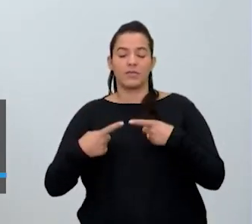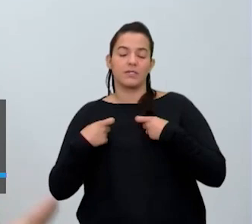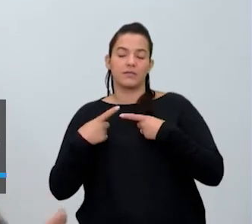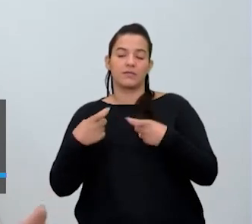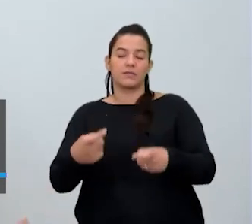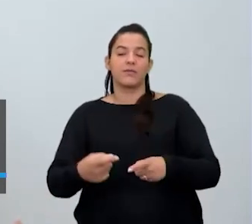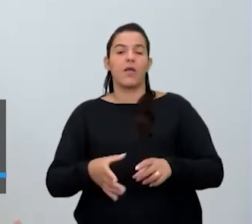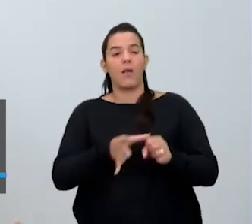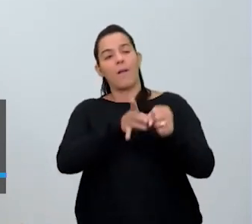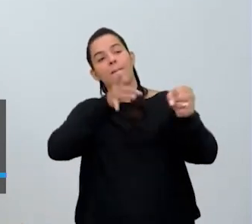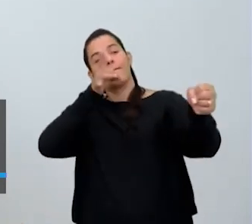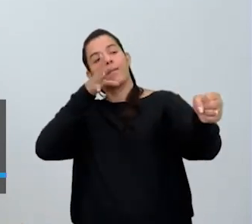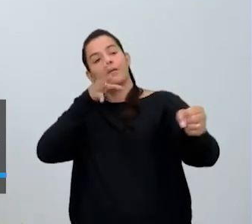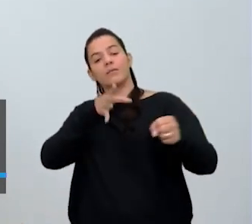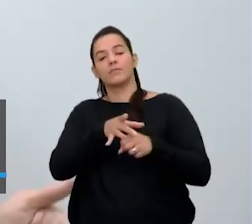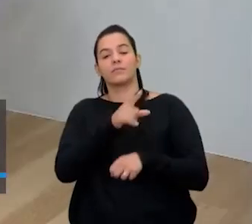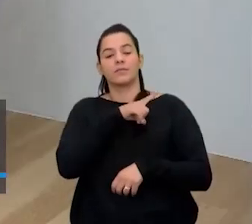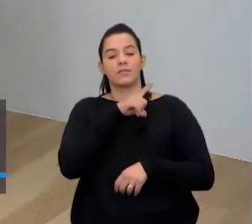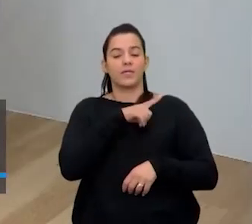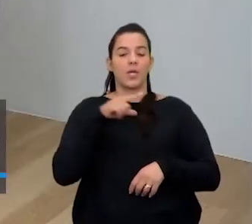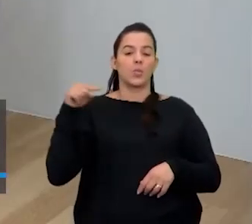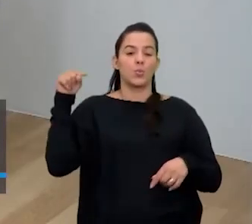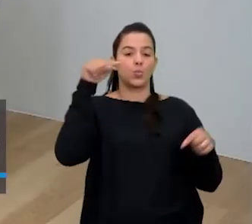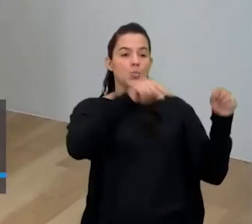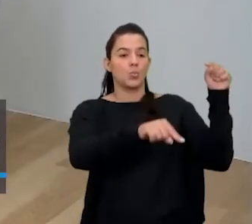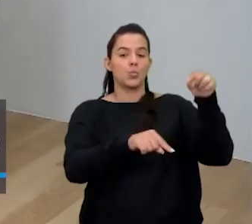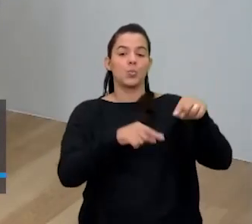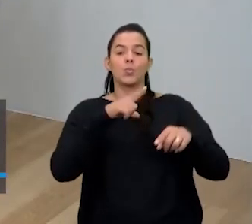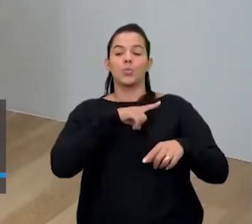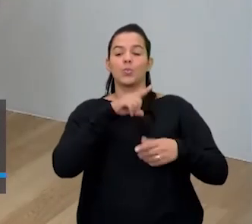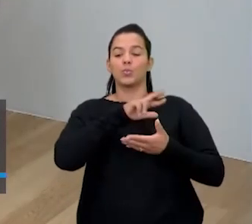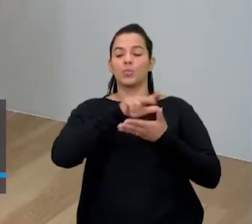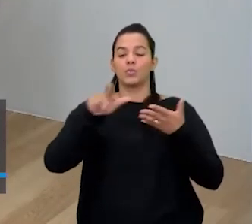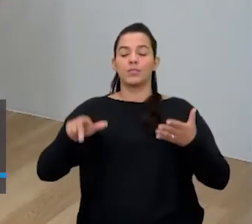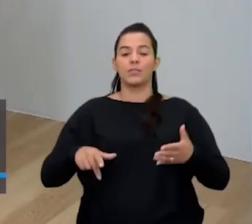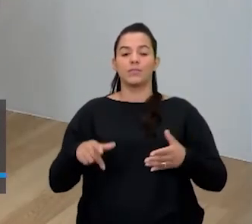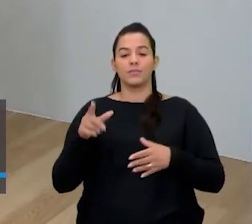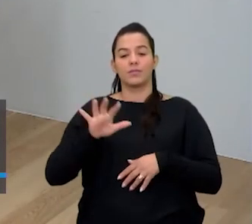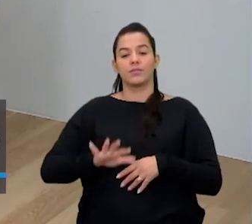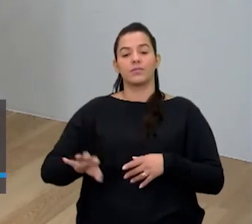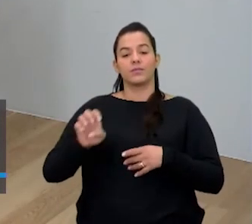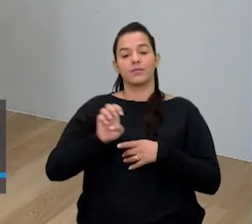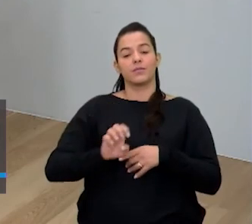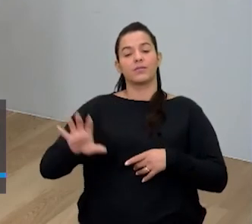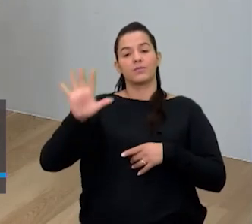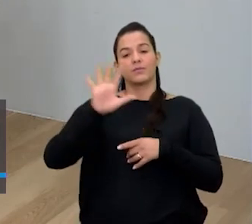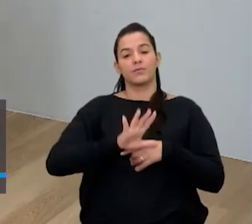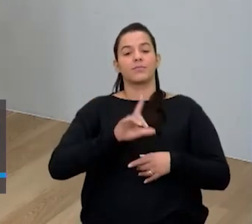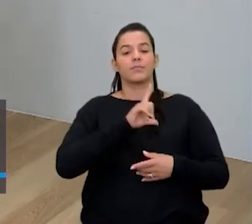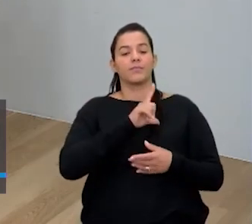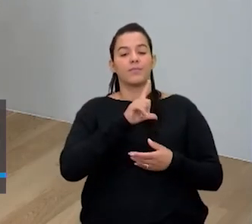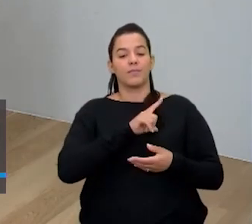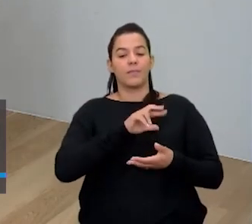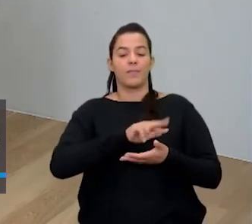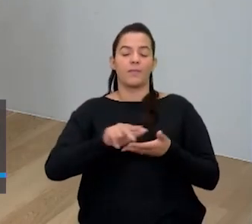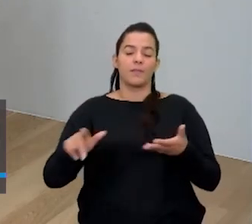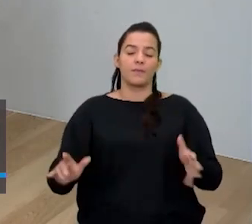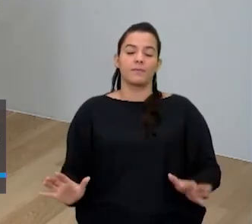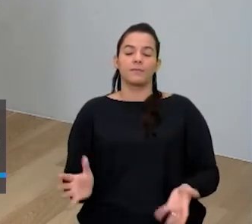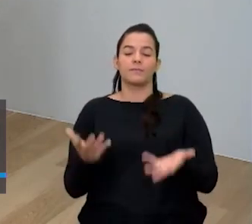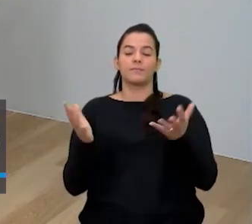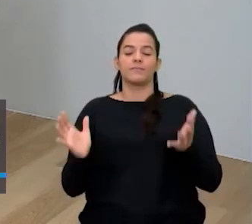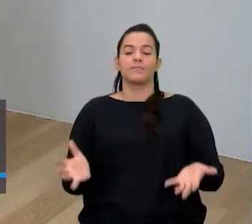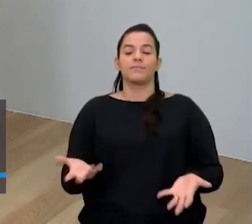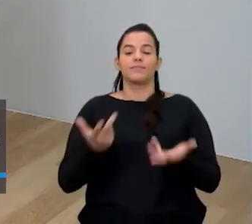com arco e flecha. Depois, os europeus passam a fornecer armas, explorando inclusive os recursos